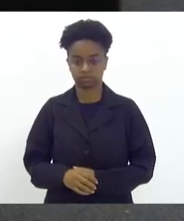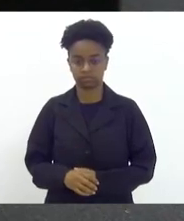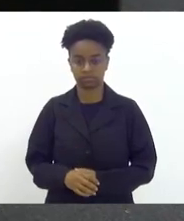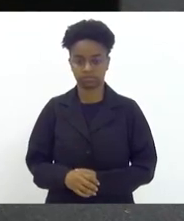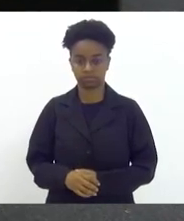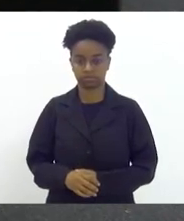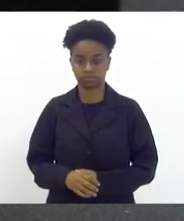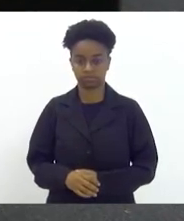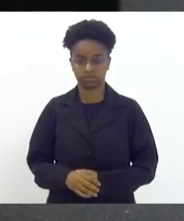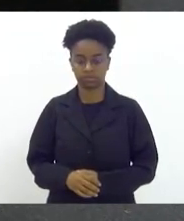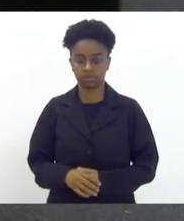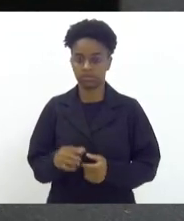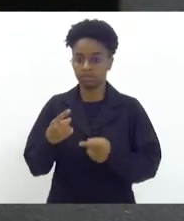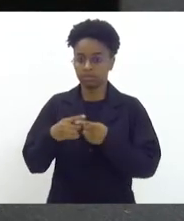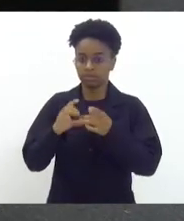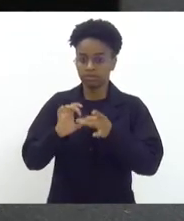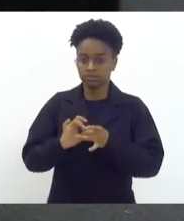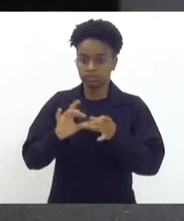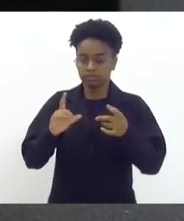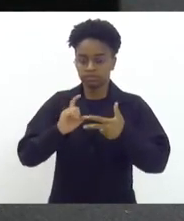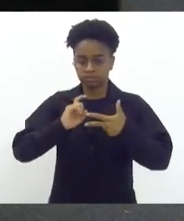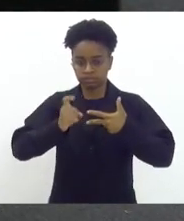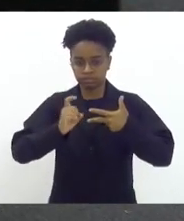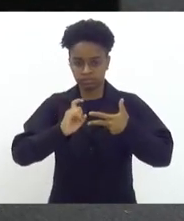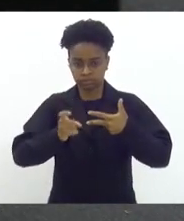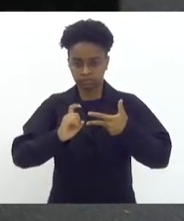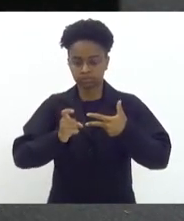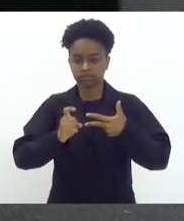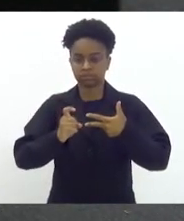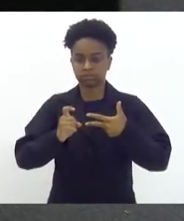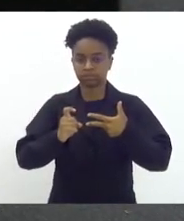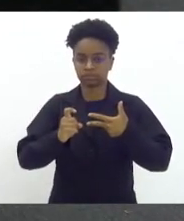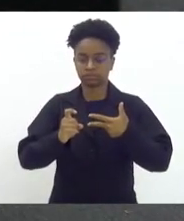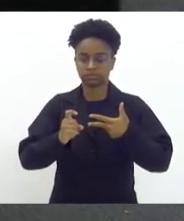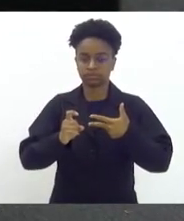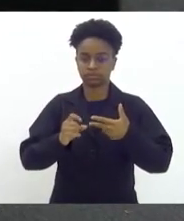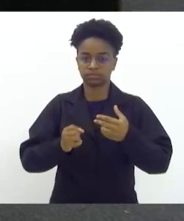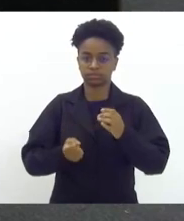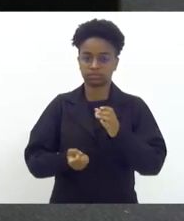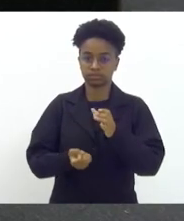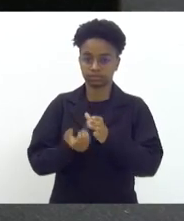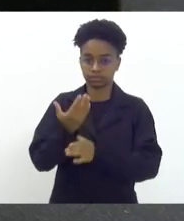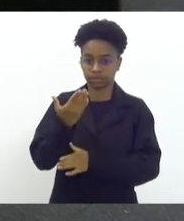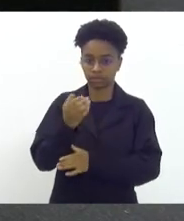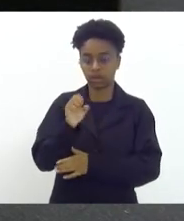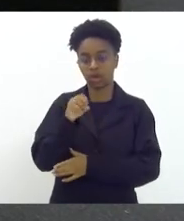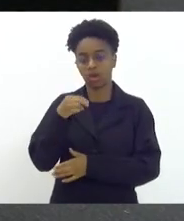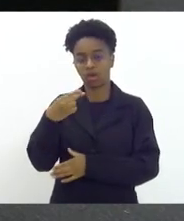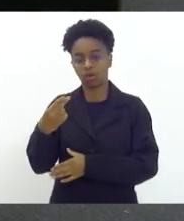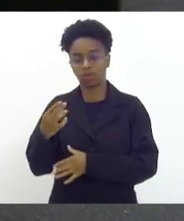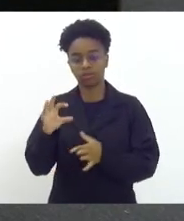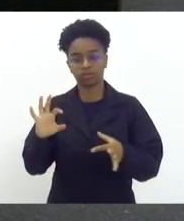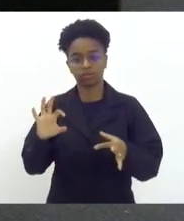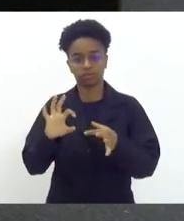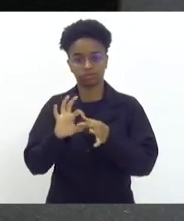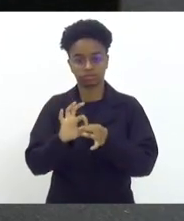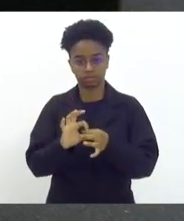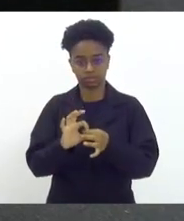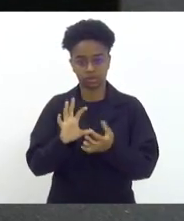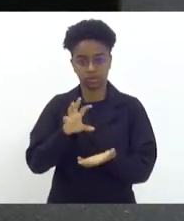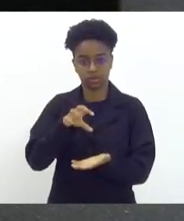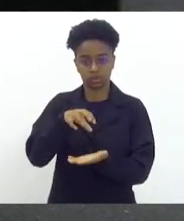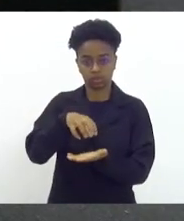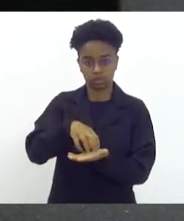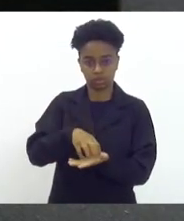que autoriza o poder executivo a implantar ou vincular um